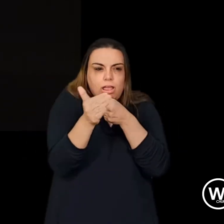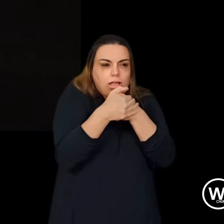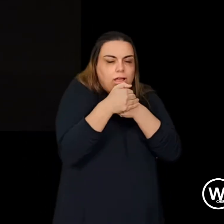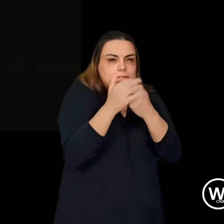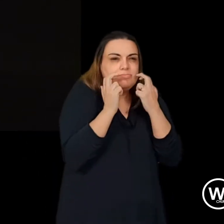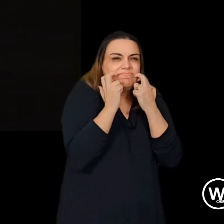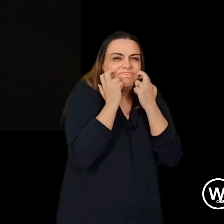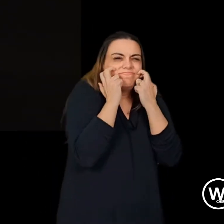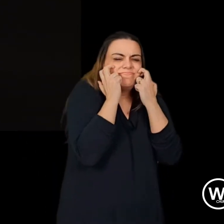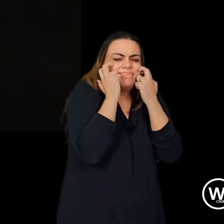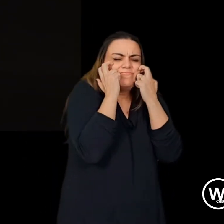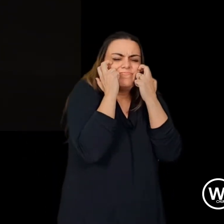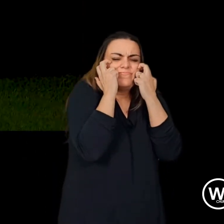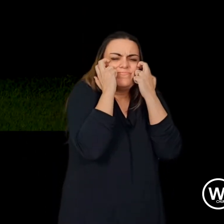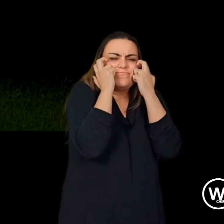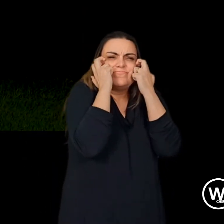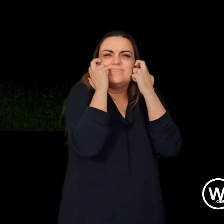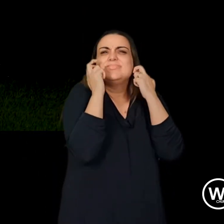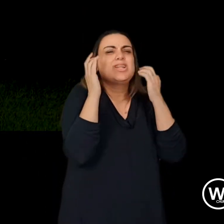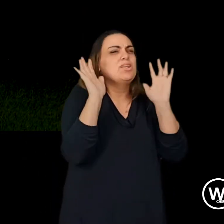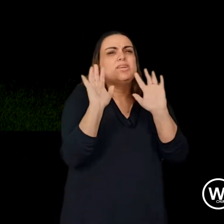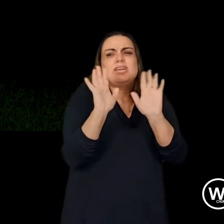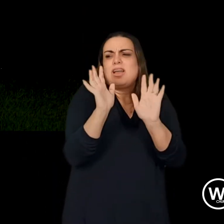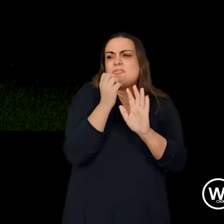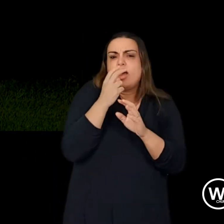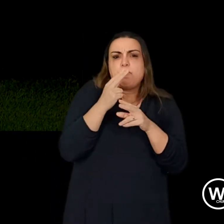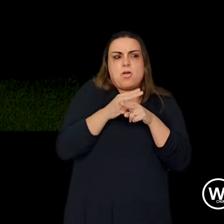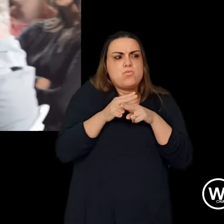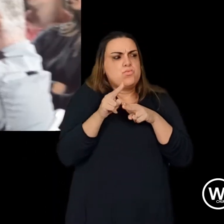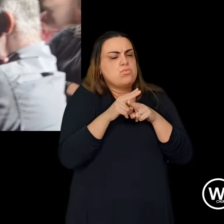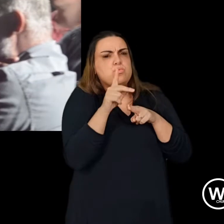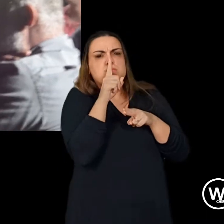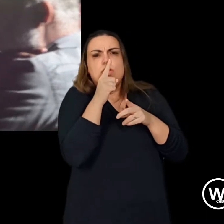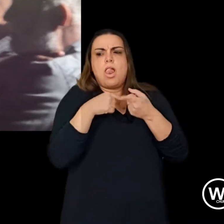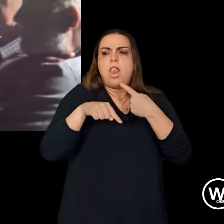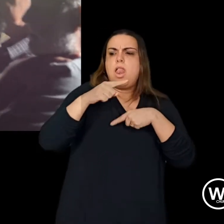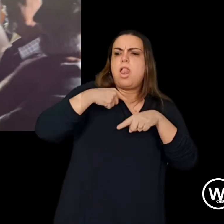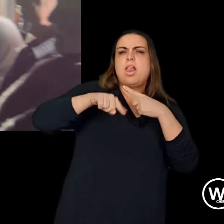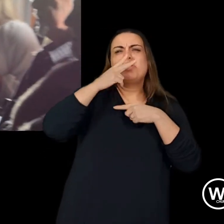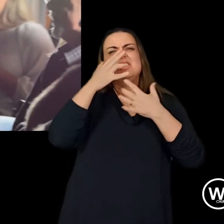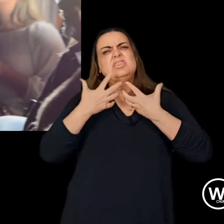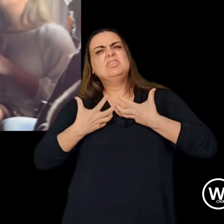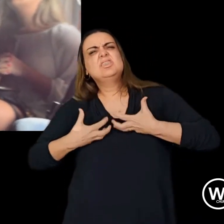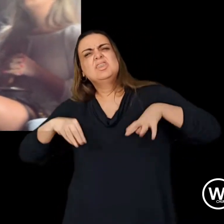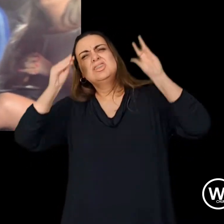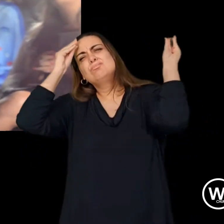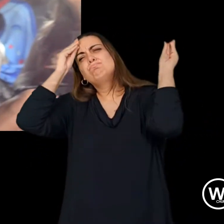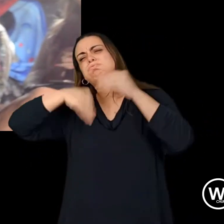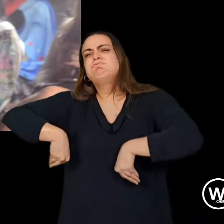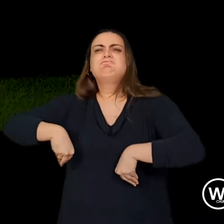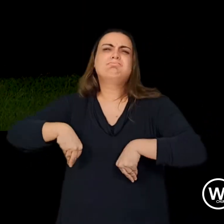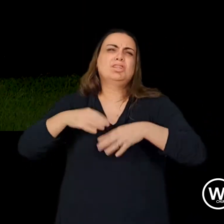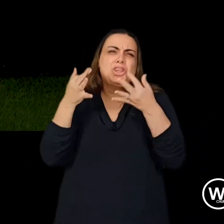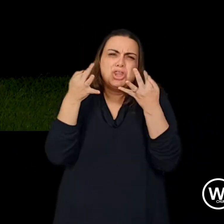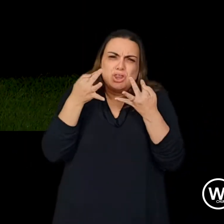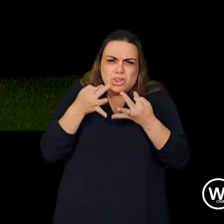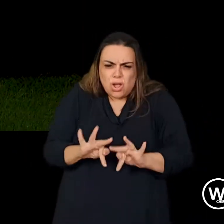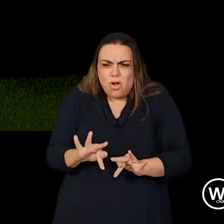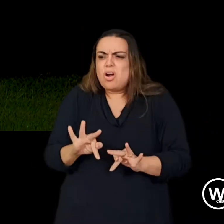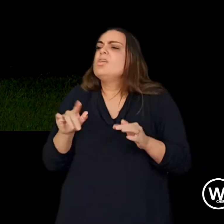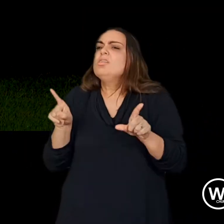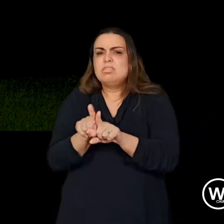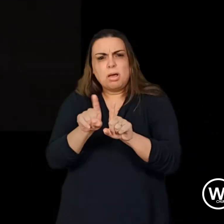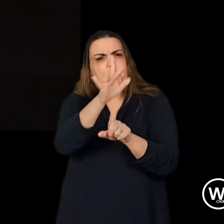esconder, você não quer falar sobre isso, gera vergonha, gera desânimo, gera dor, não apenas em você,